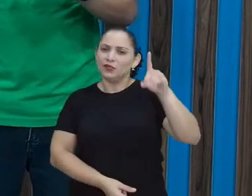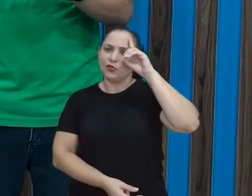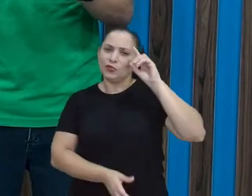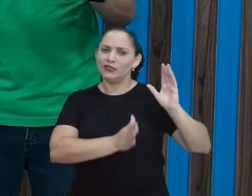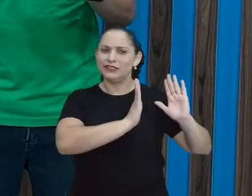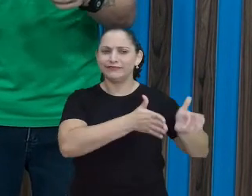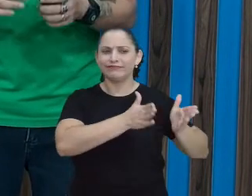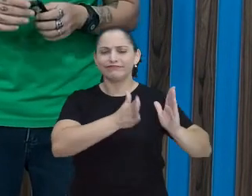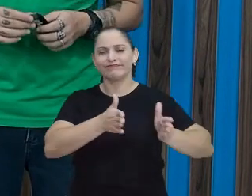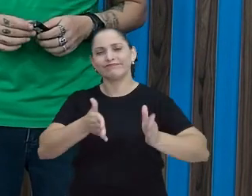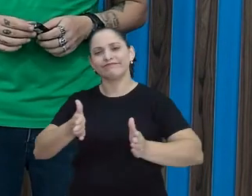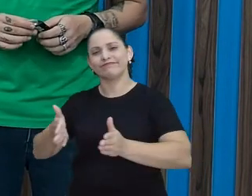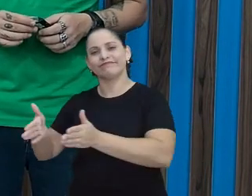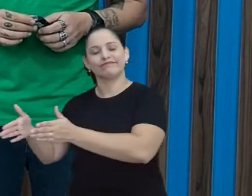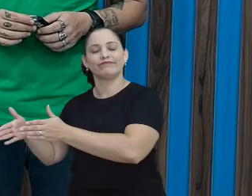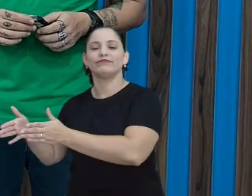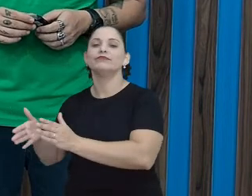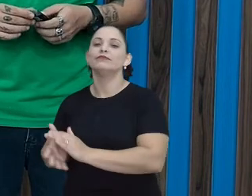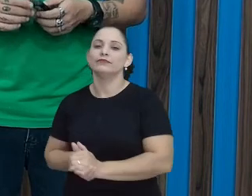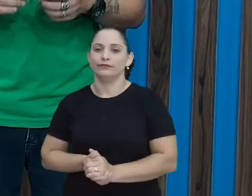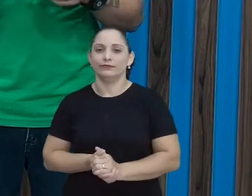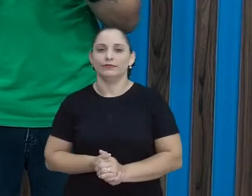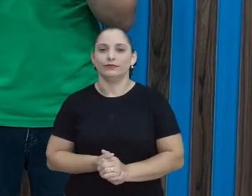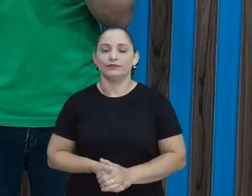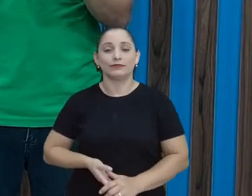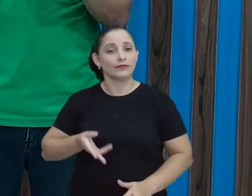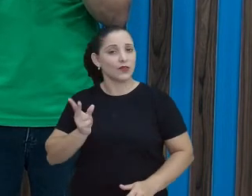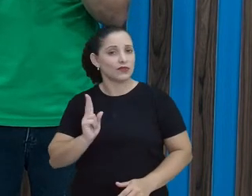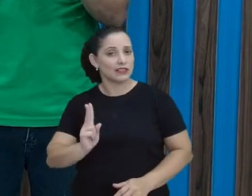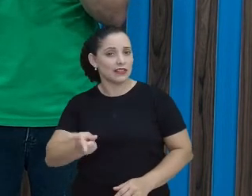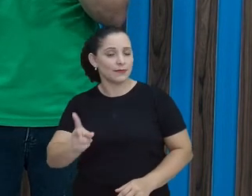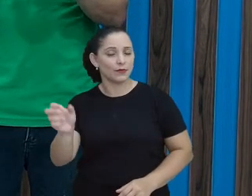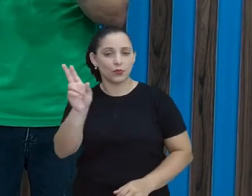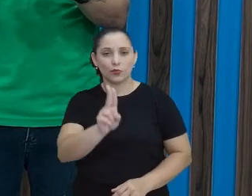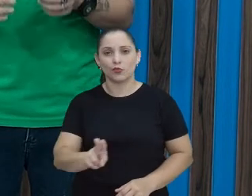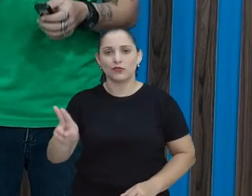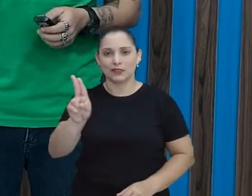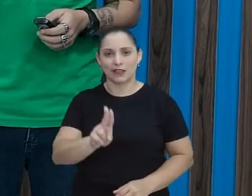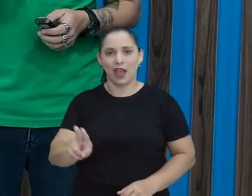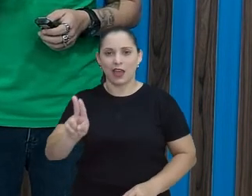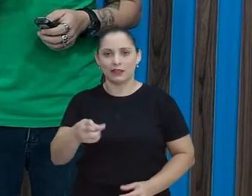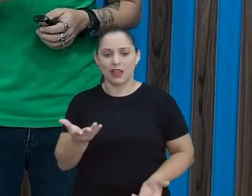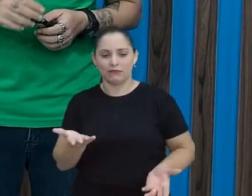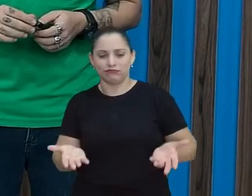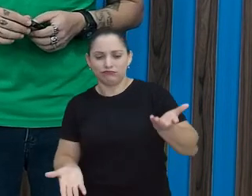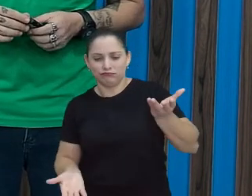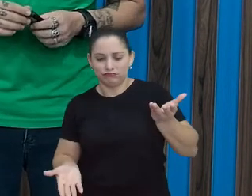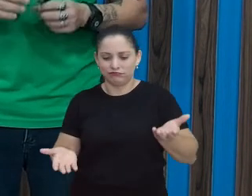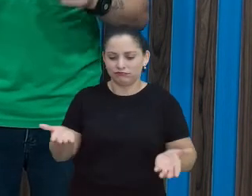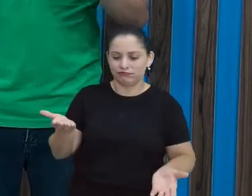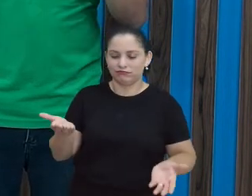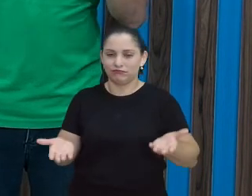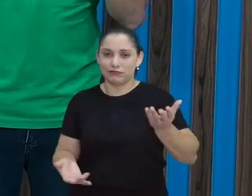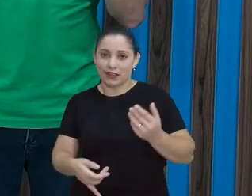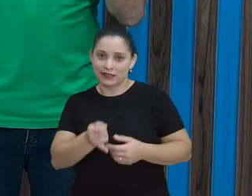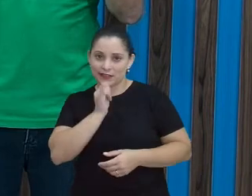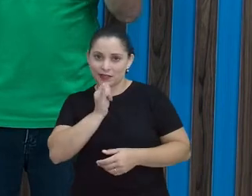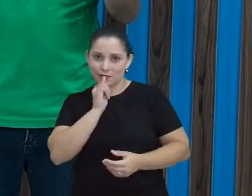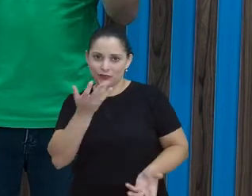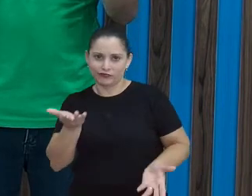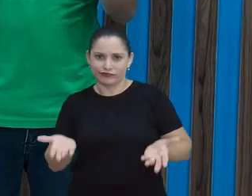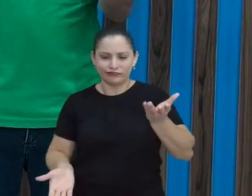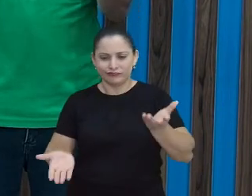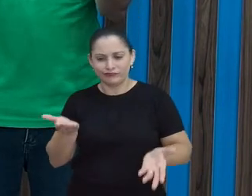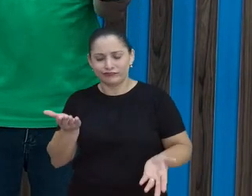situação específica de alguma coisa. Então, como a gente está usando o exemplo da balança, e a gente vai ver principalmente essa coisa de você olhar